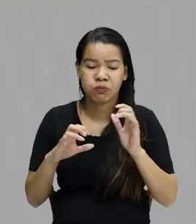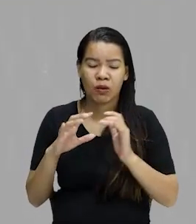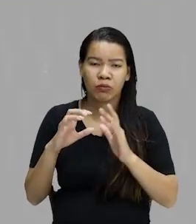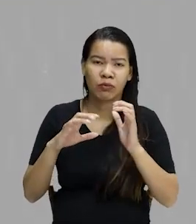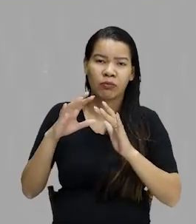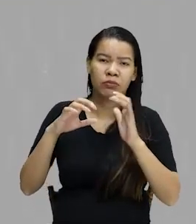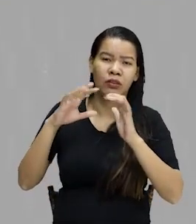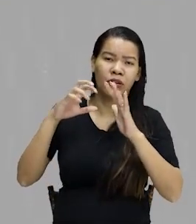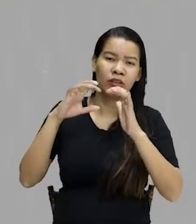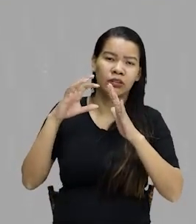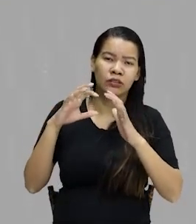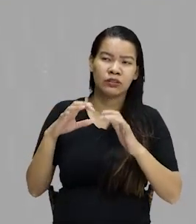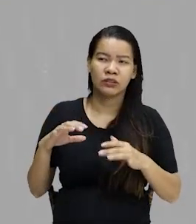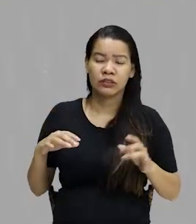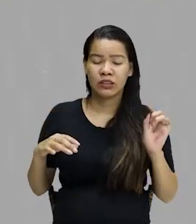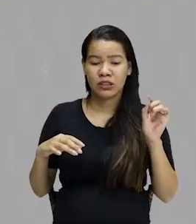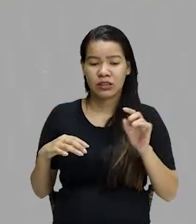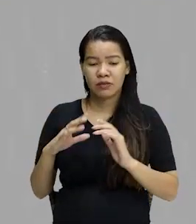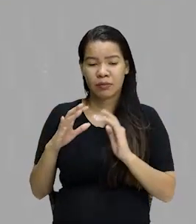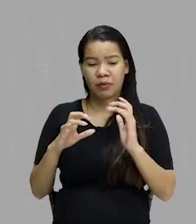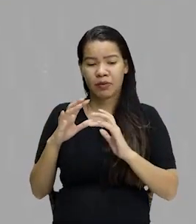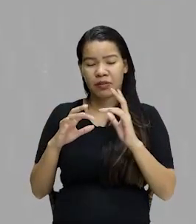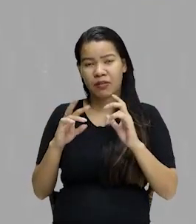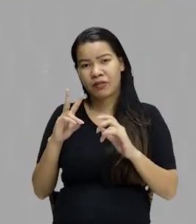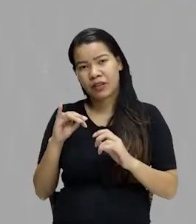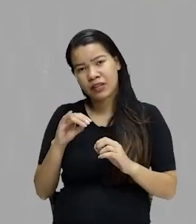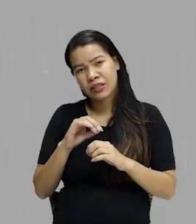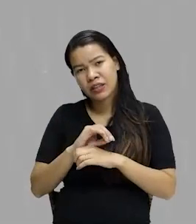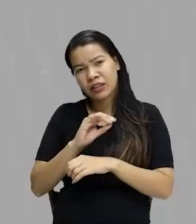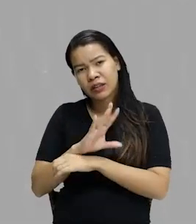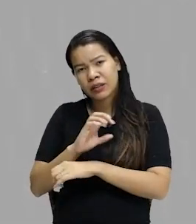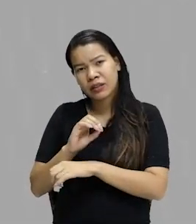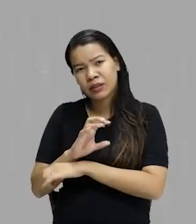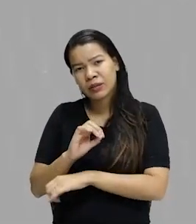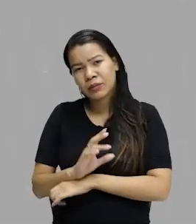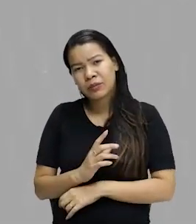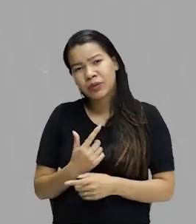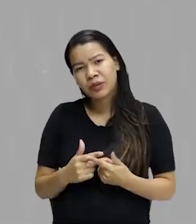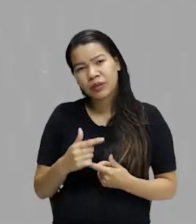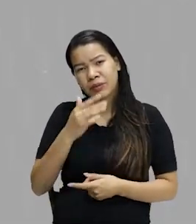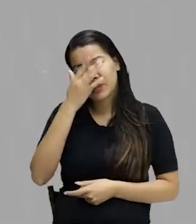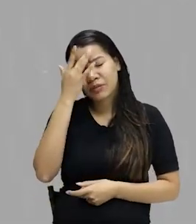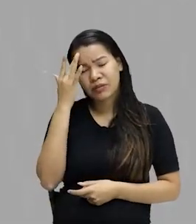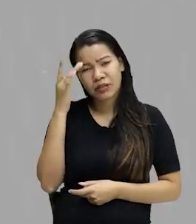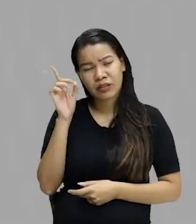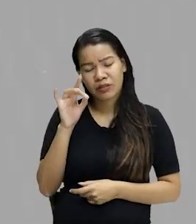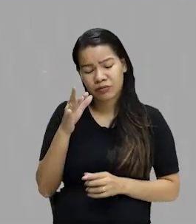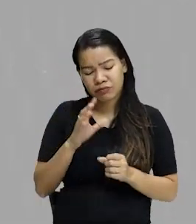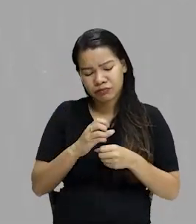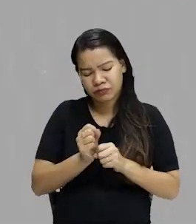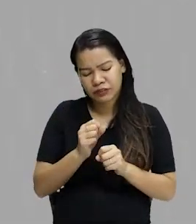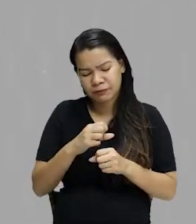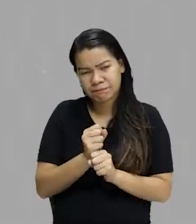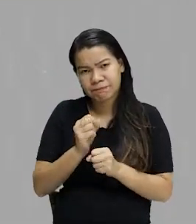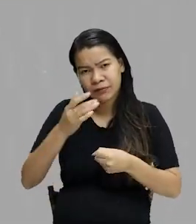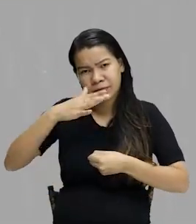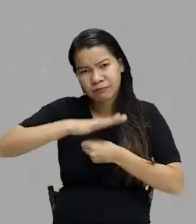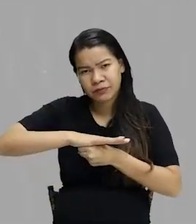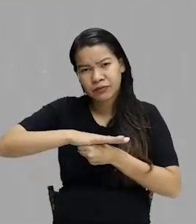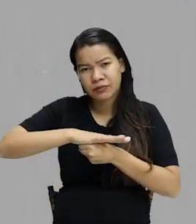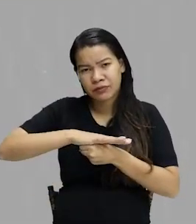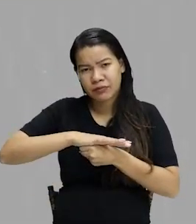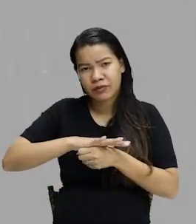esses vapores, né, eles vão sair porque a pessoa não fechou corretamente a embalagem, né,